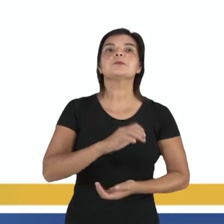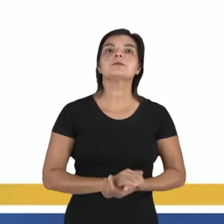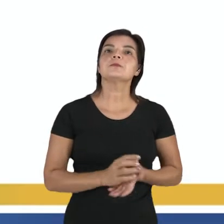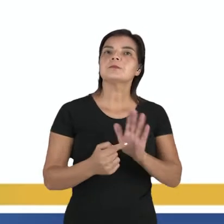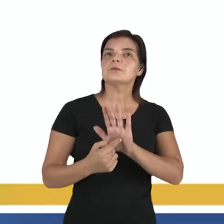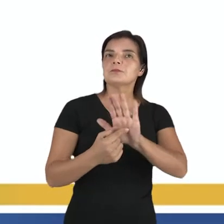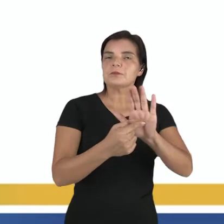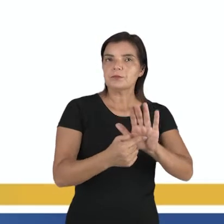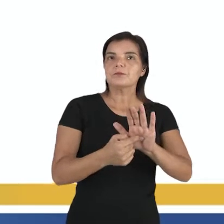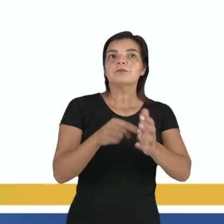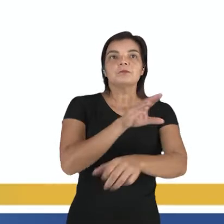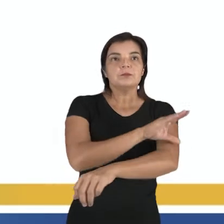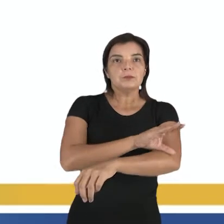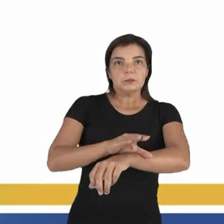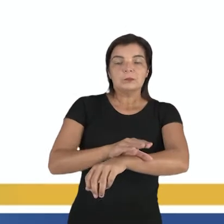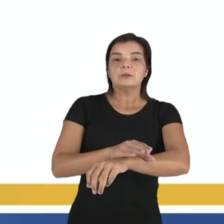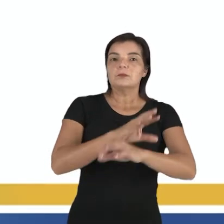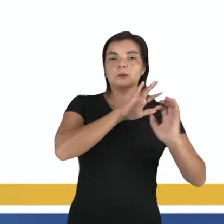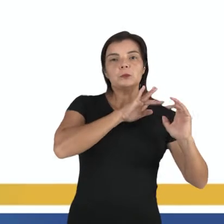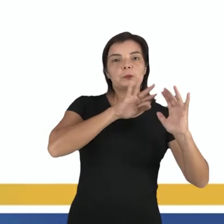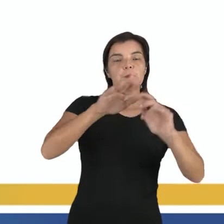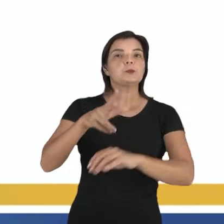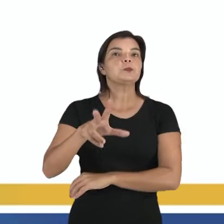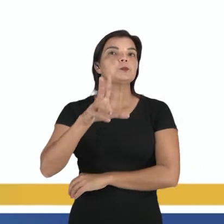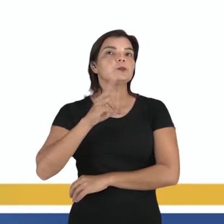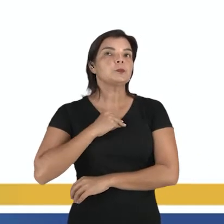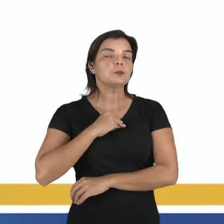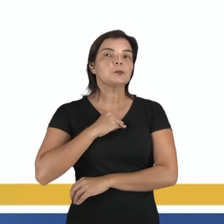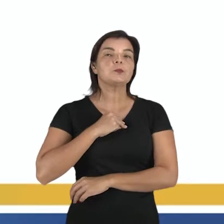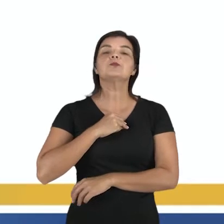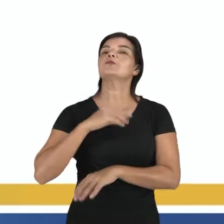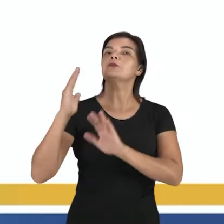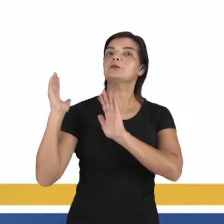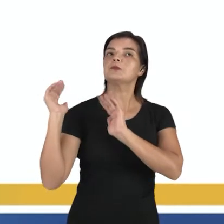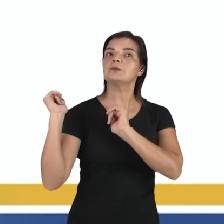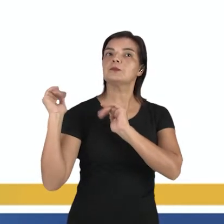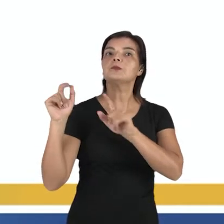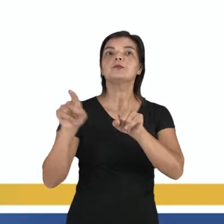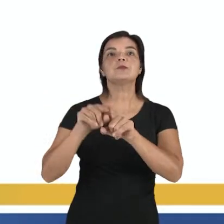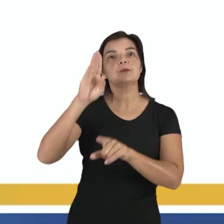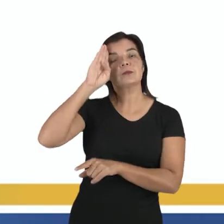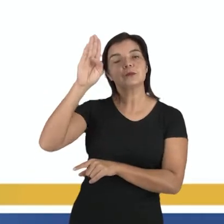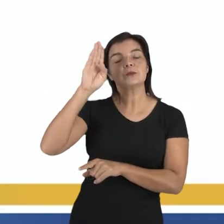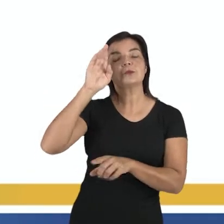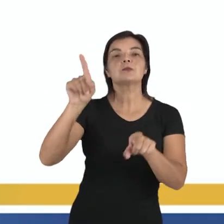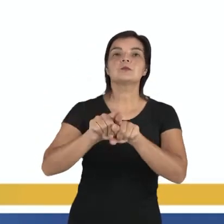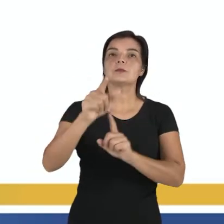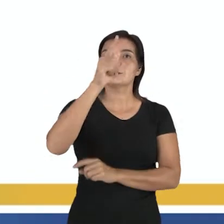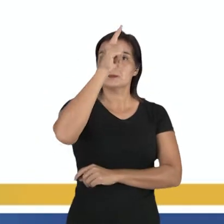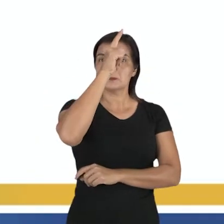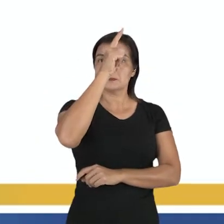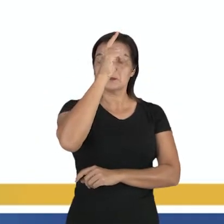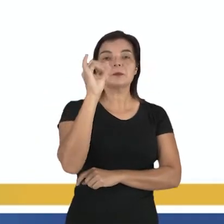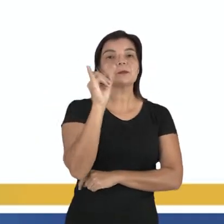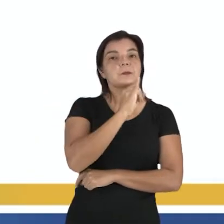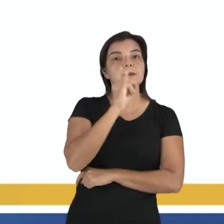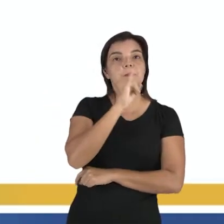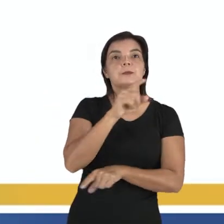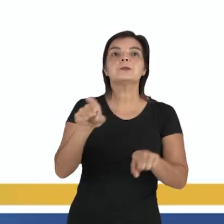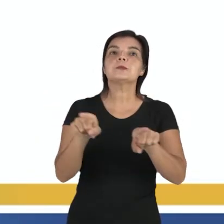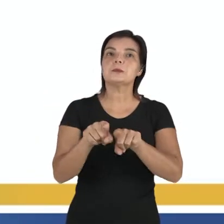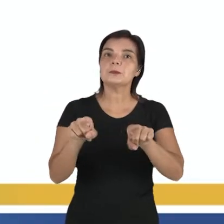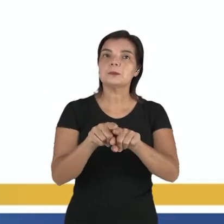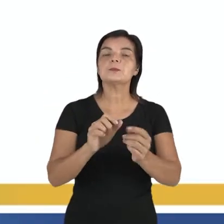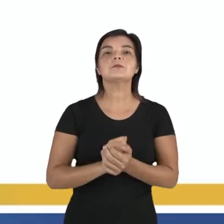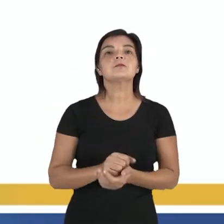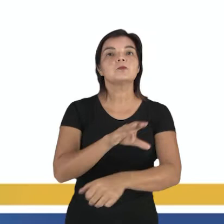índio, do escravo e dos diversos imigrantes europeus e asiáticos. E aí, quando a gente fala assim dessa forte influência